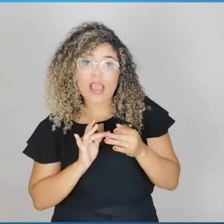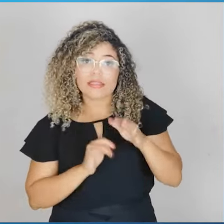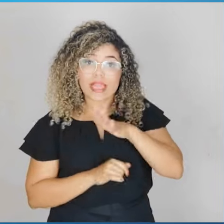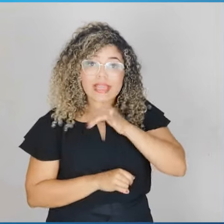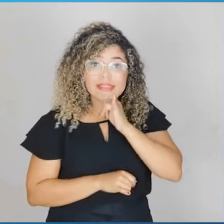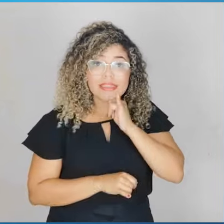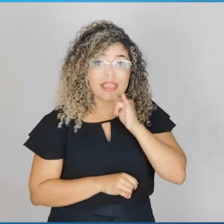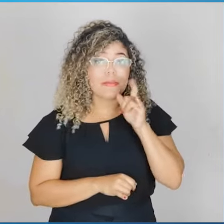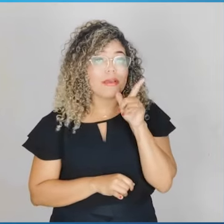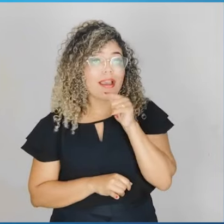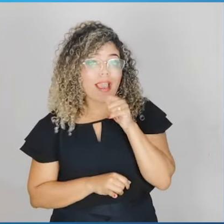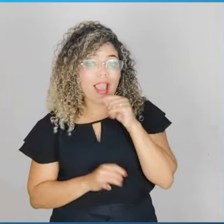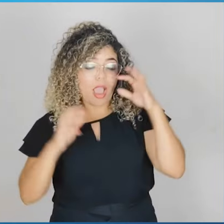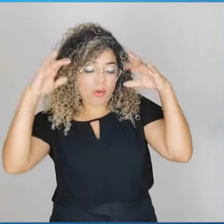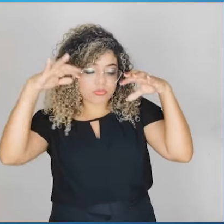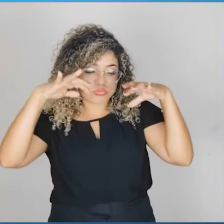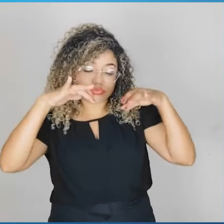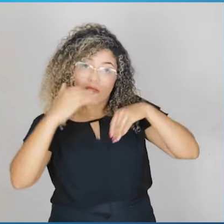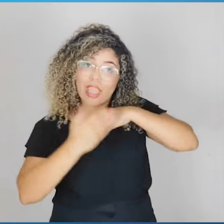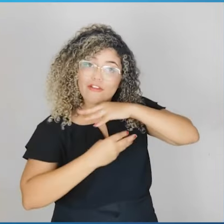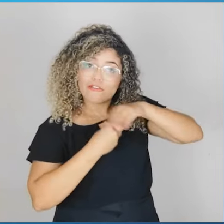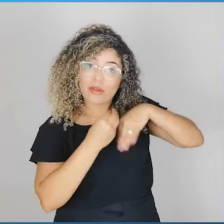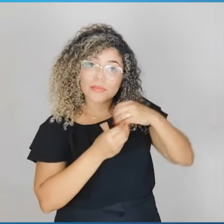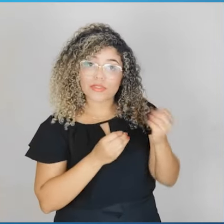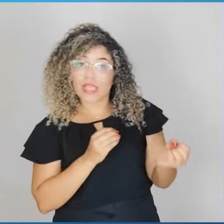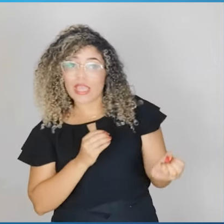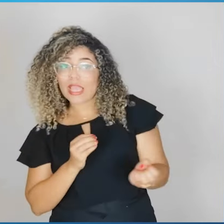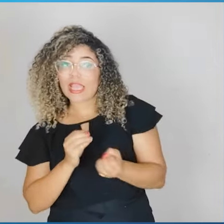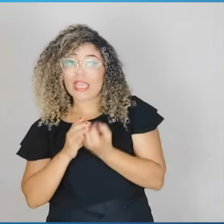que aconteça essa dissolução.